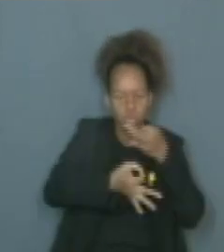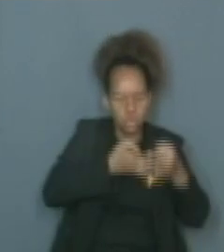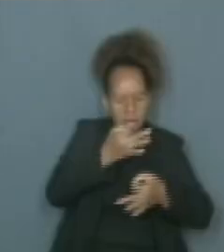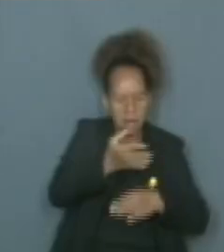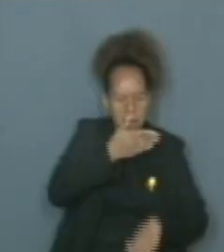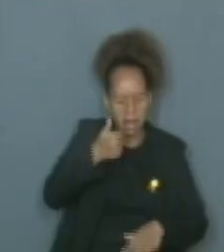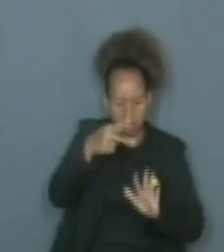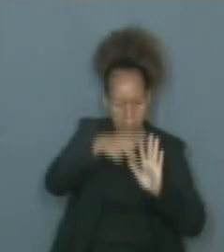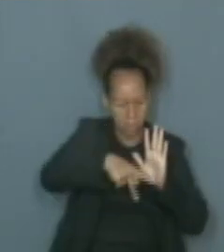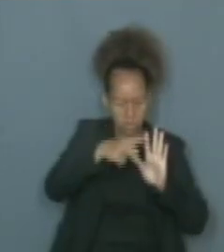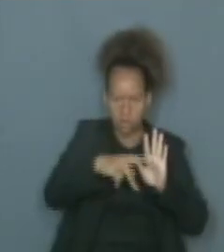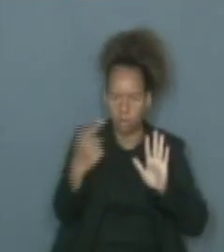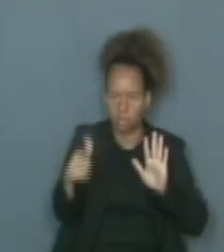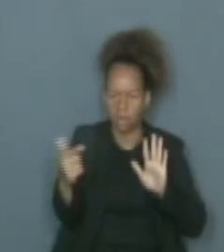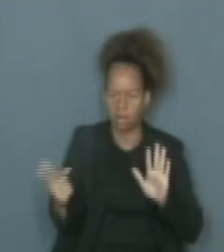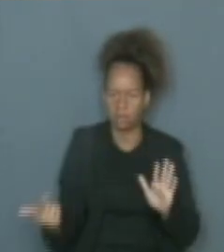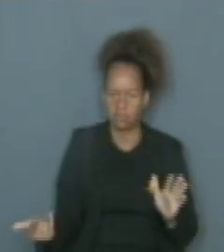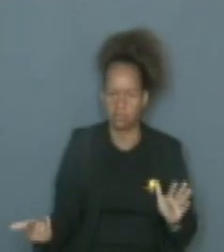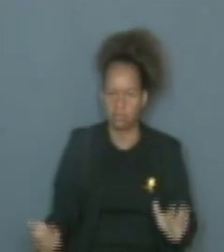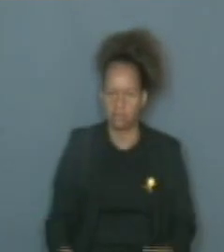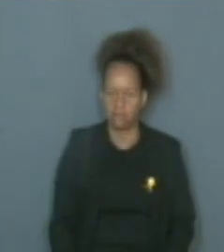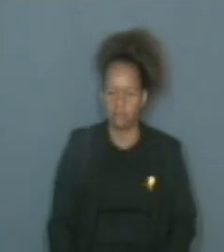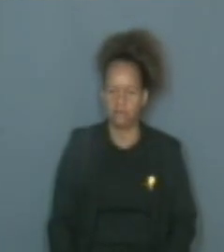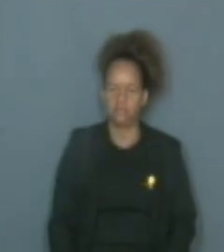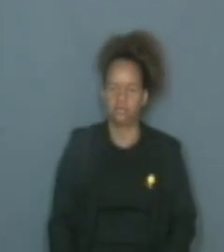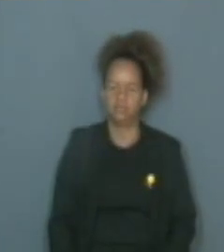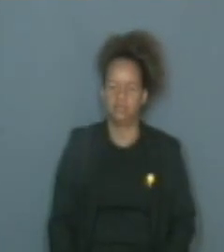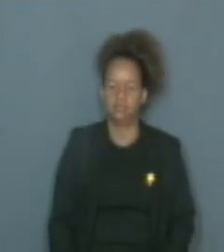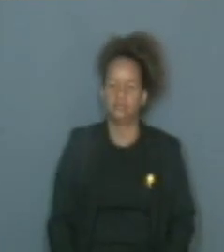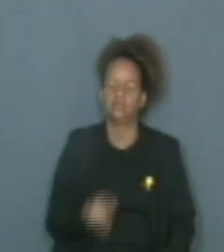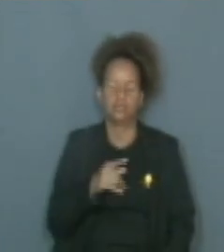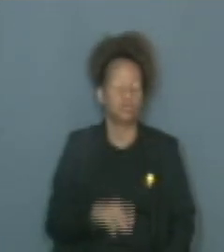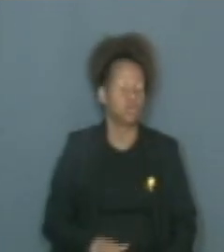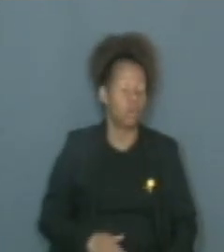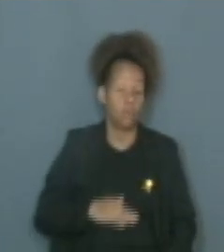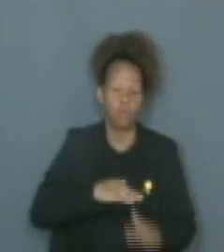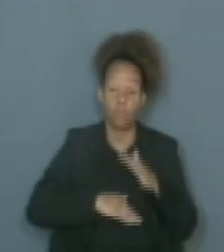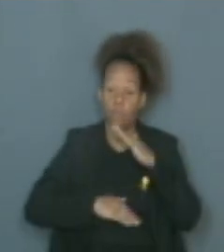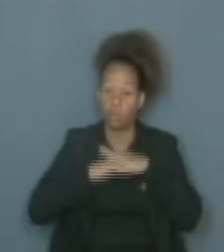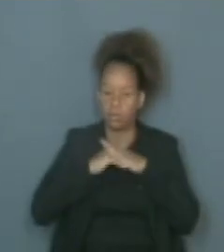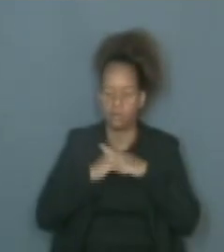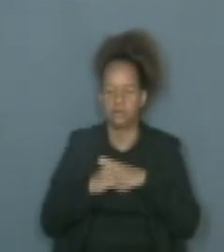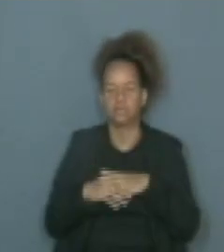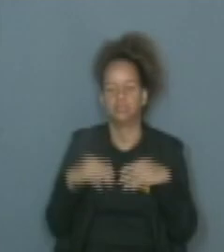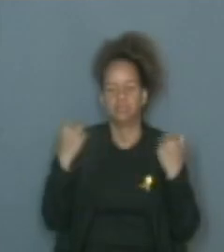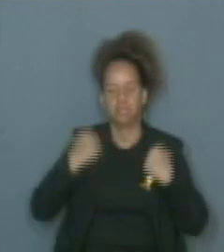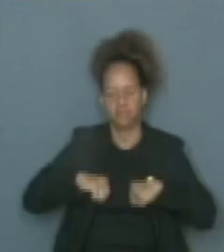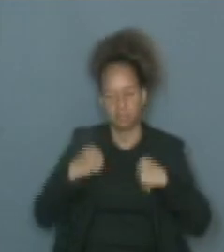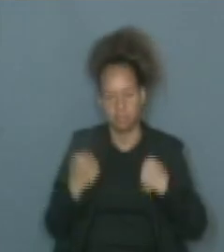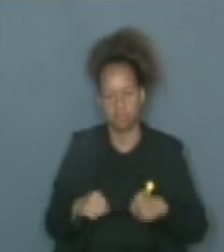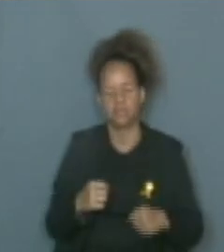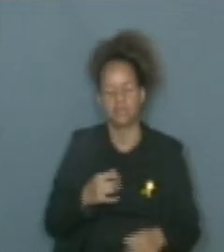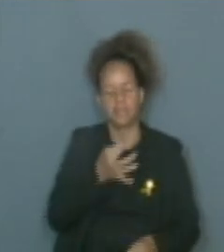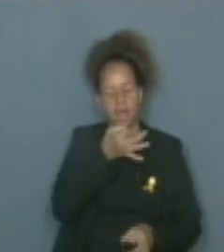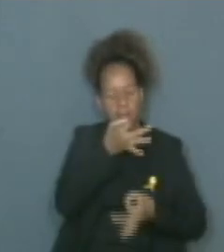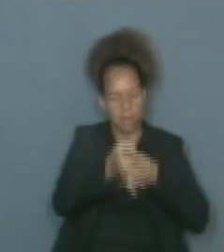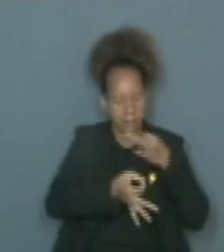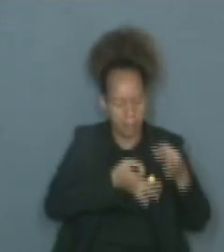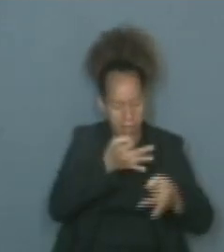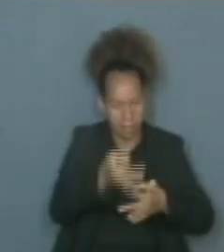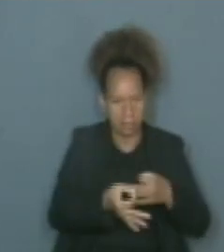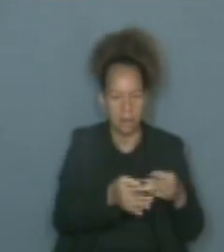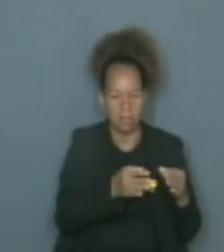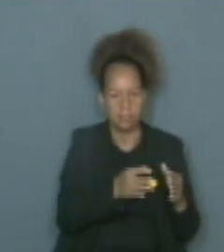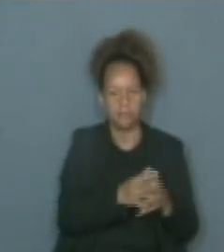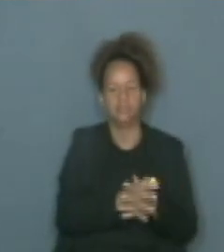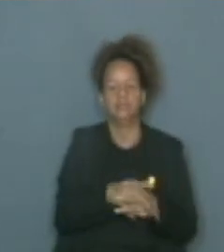melhoria de projeto. Isso é um absurdo. Eu preciso fazer uma crítica a essa